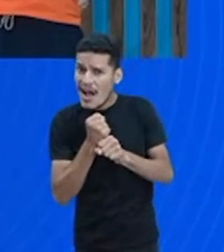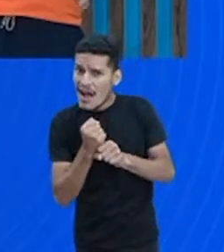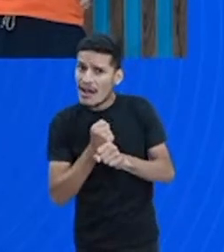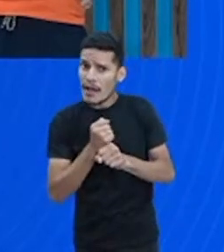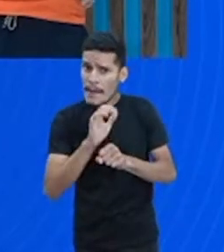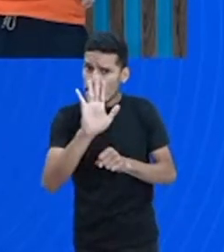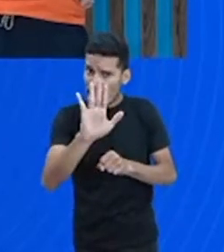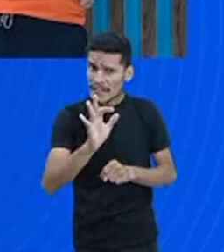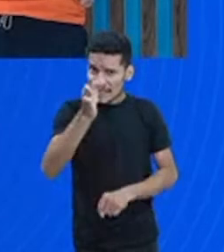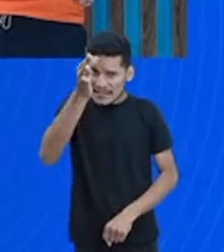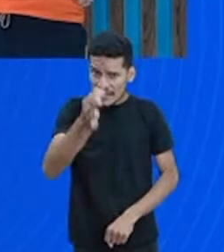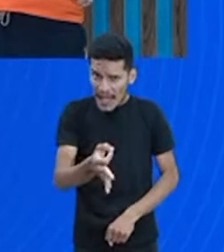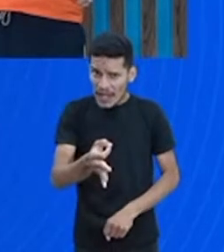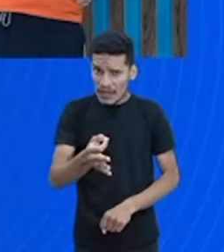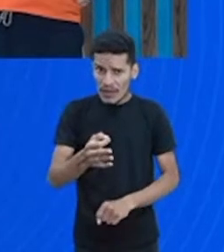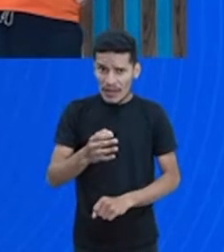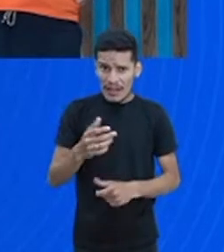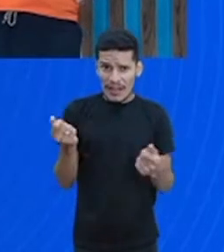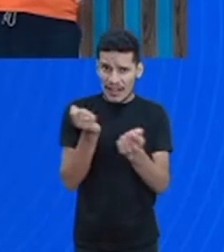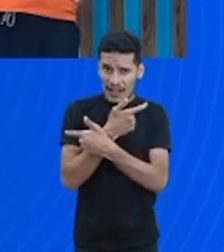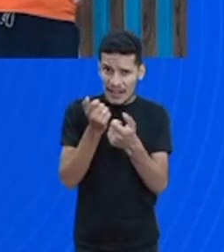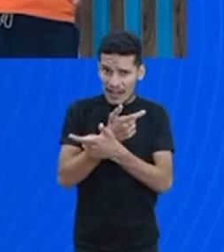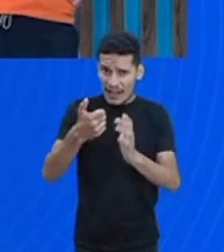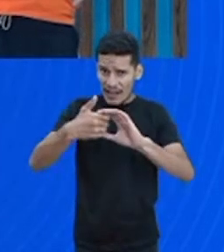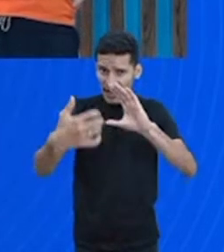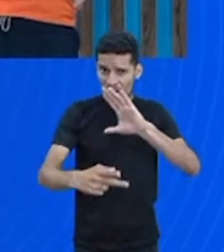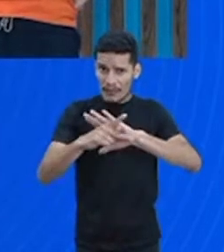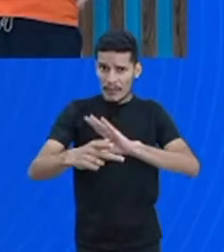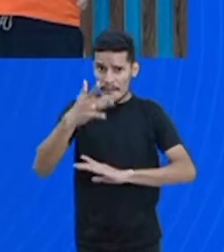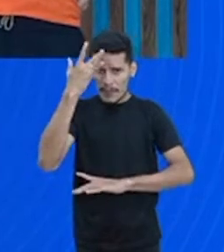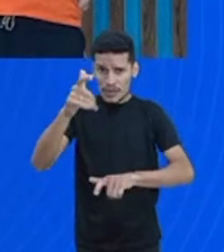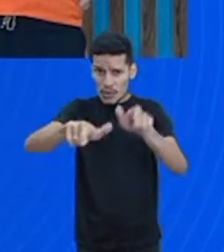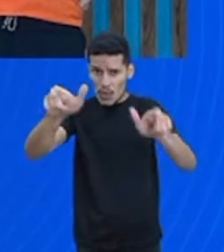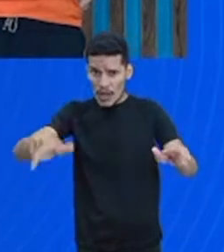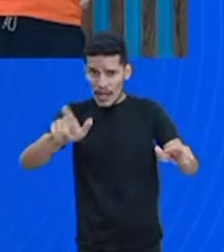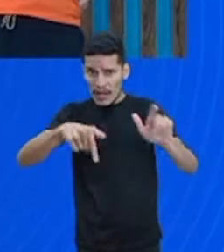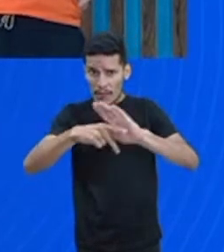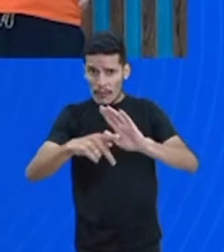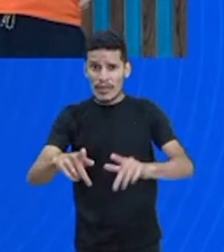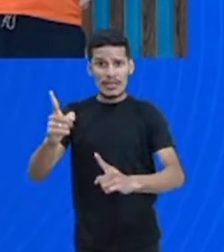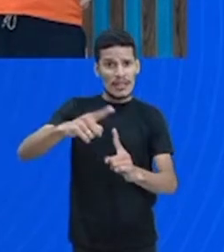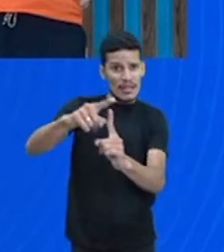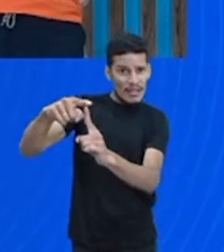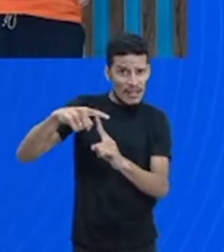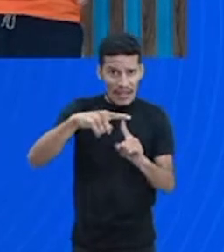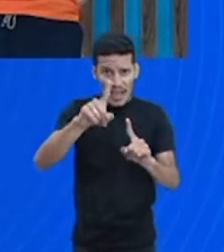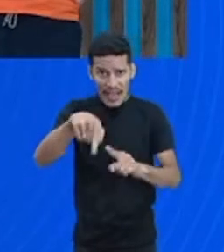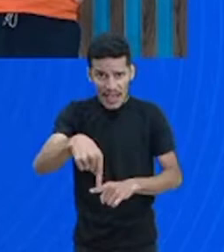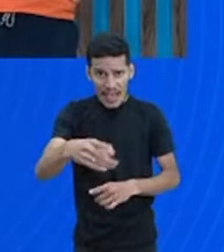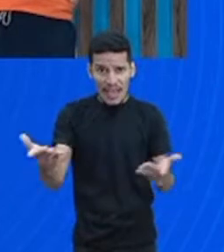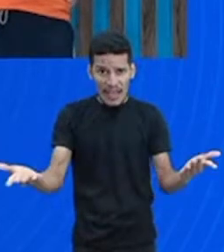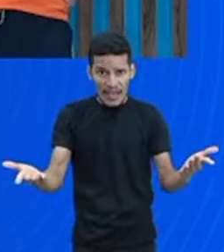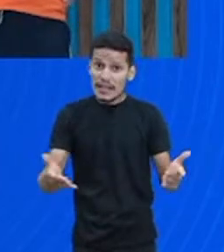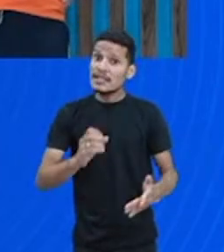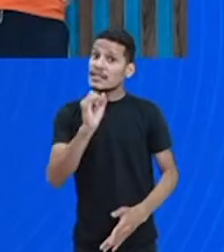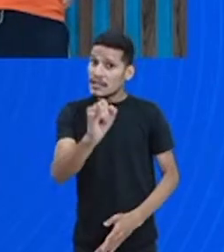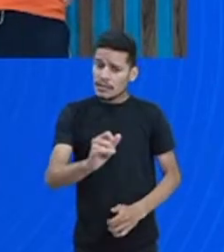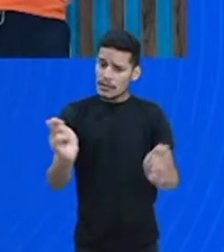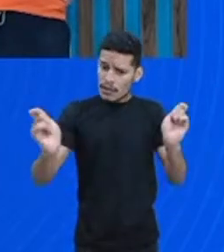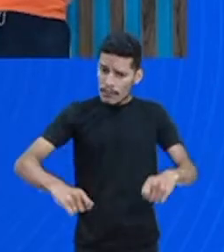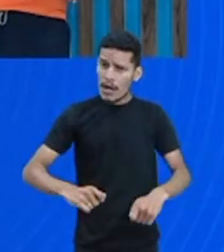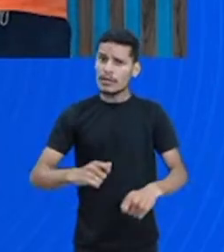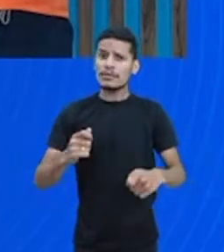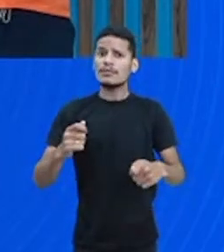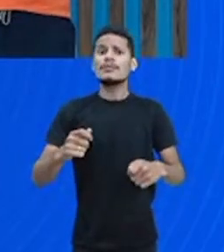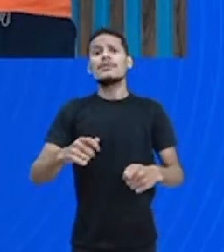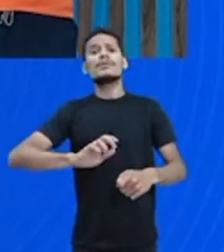realmente correto a gente rir de uma característica da pessoa e que, na verdade, é um estereótipo? Nem é verdade. E se fosse também não era, viu, gente? Para rir, por